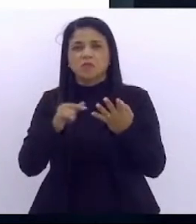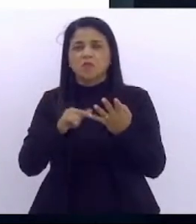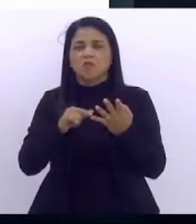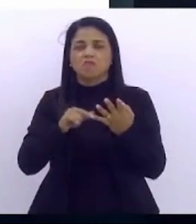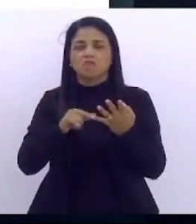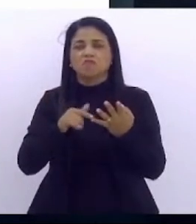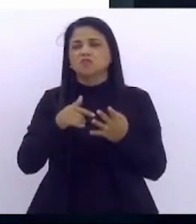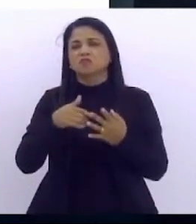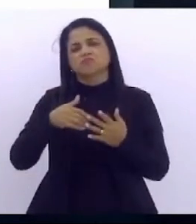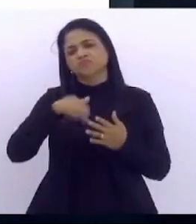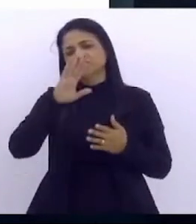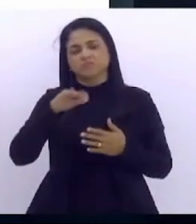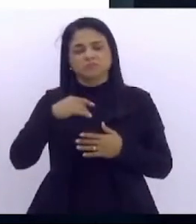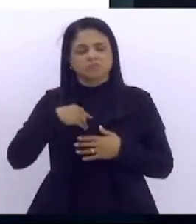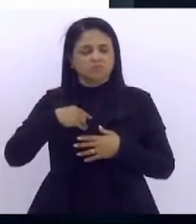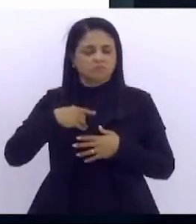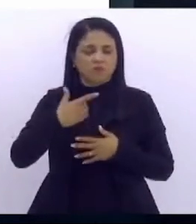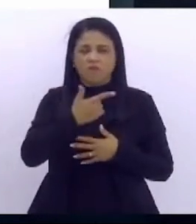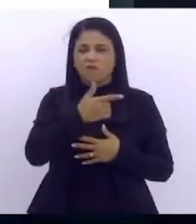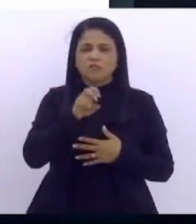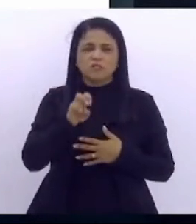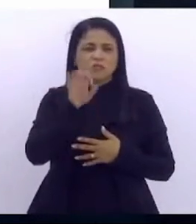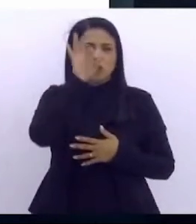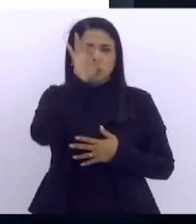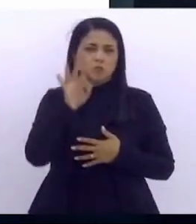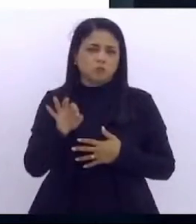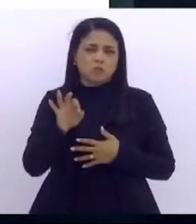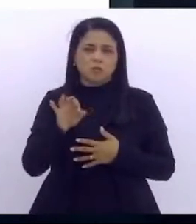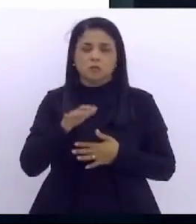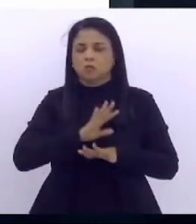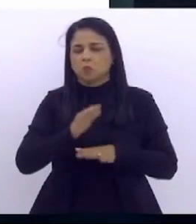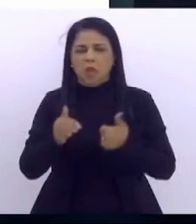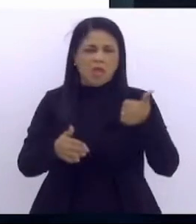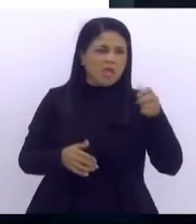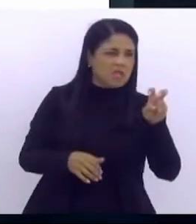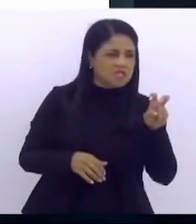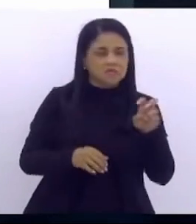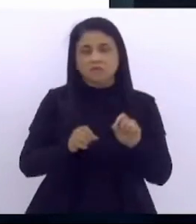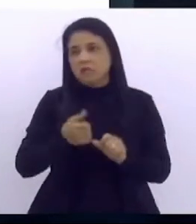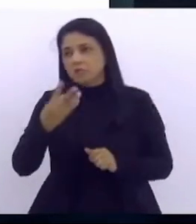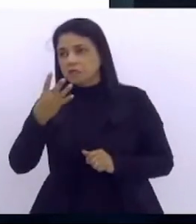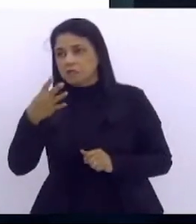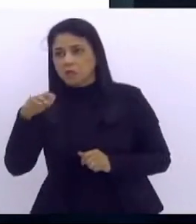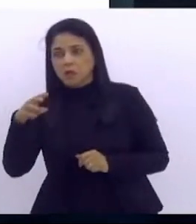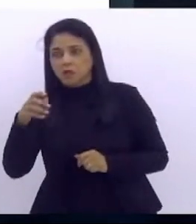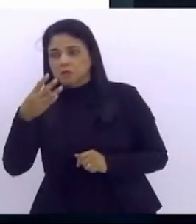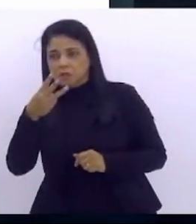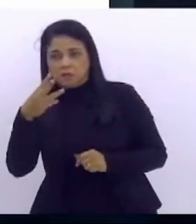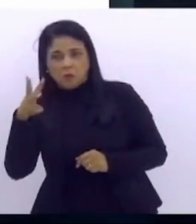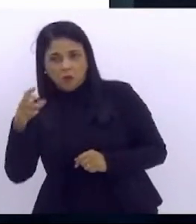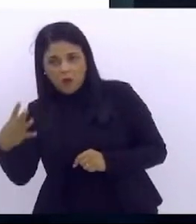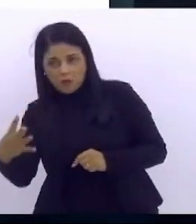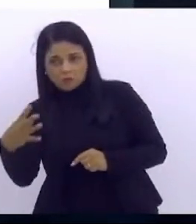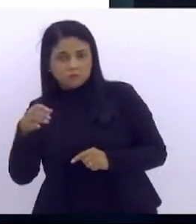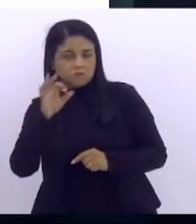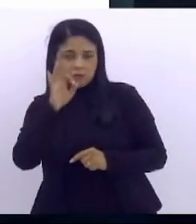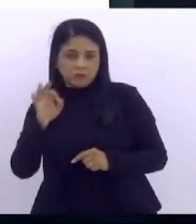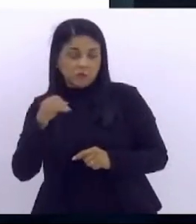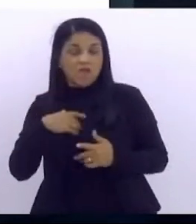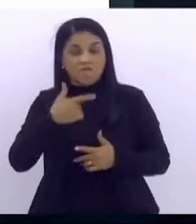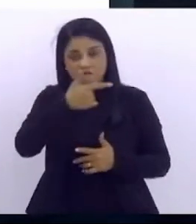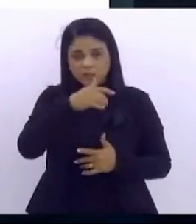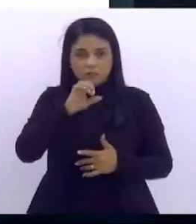falaram, não, joga 25. Joga 25 porque não é nem 15, nem 34, joga 25. Pelo feeling